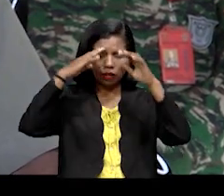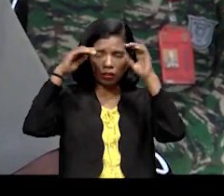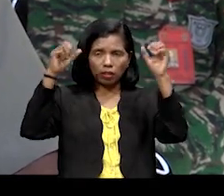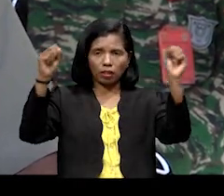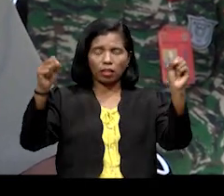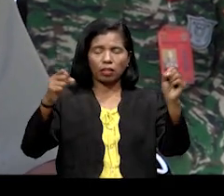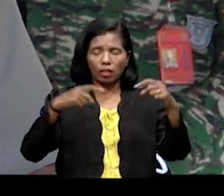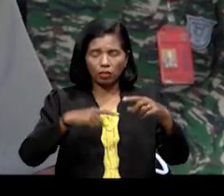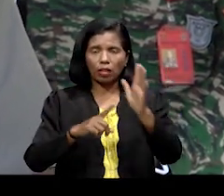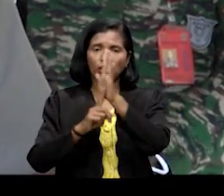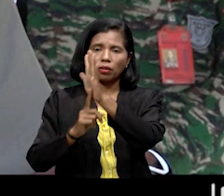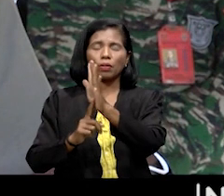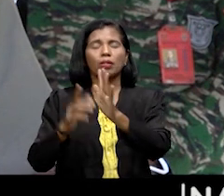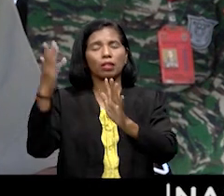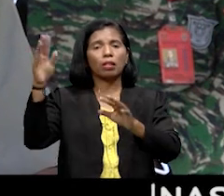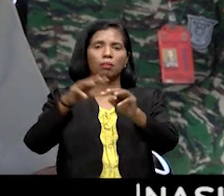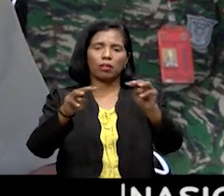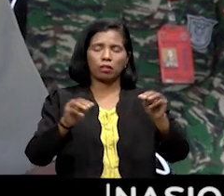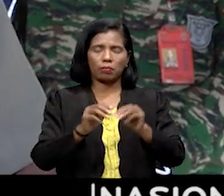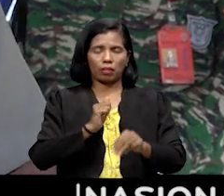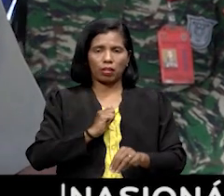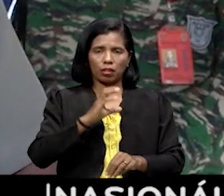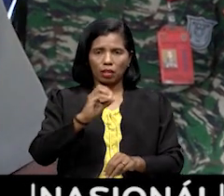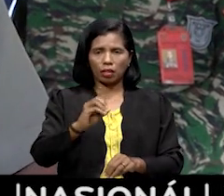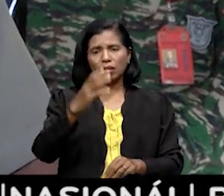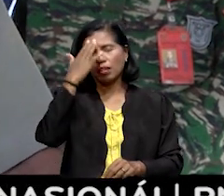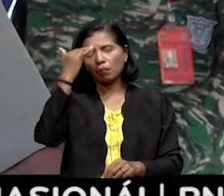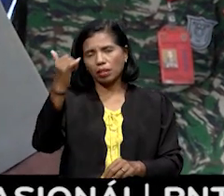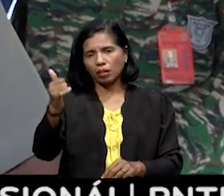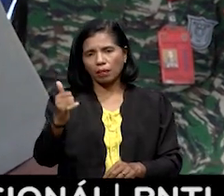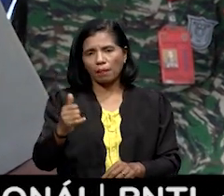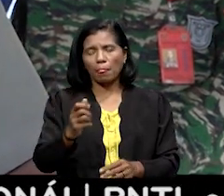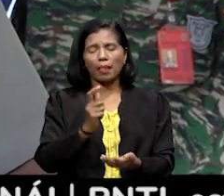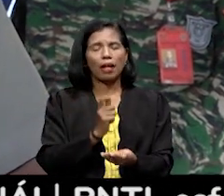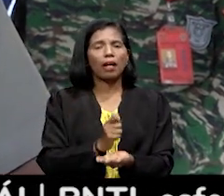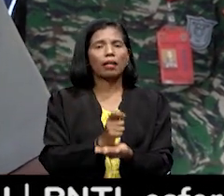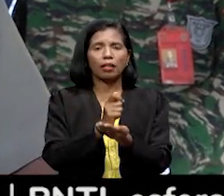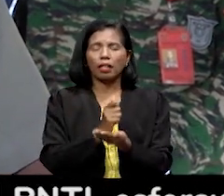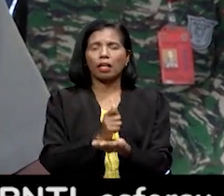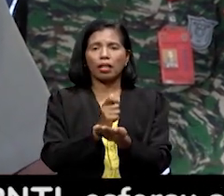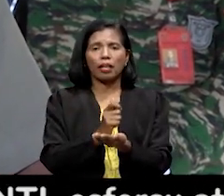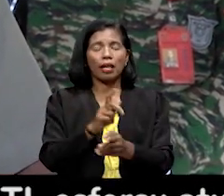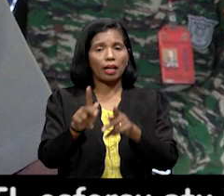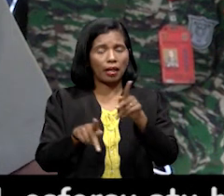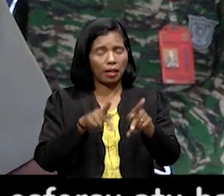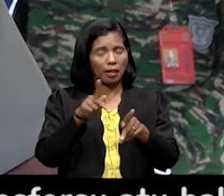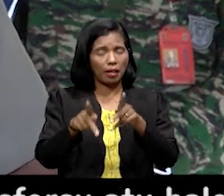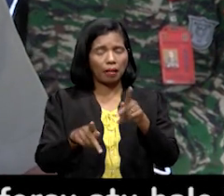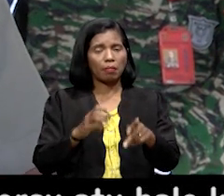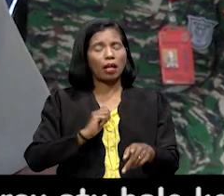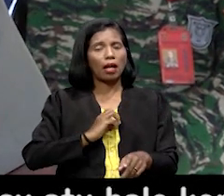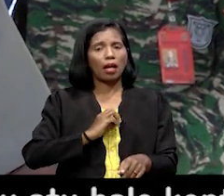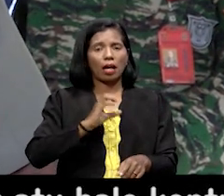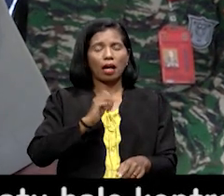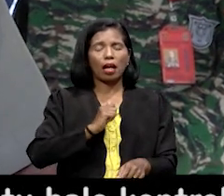munisipu Ainaro. Tamba saida. Ainaro wan sira laya oin lor hau mos laya. Oin lor mos hau ni kalamar ya tia